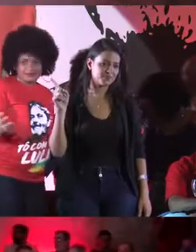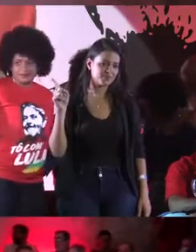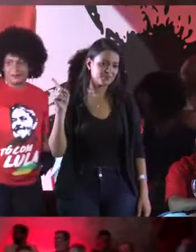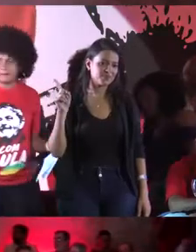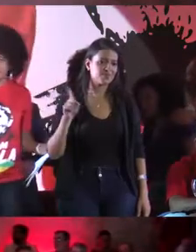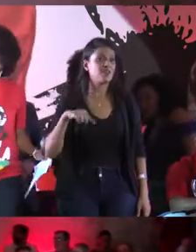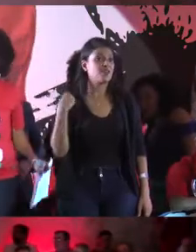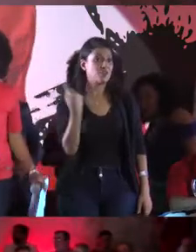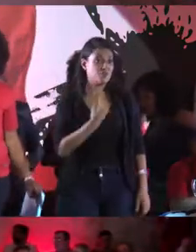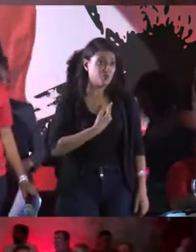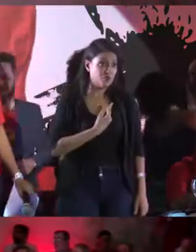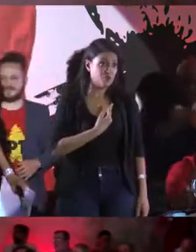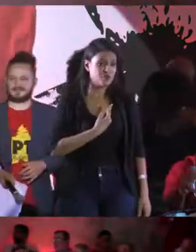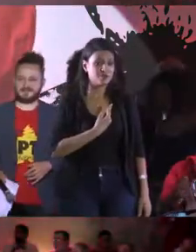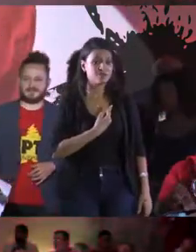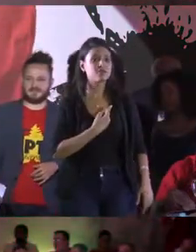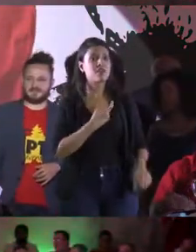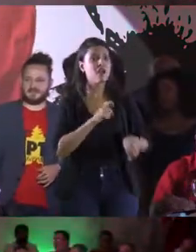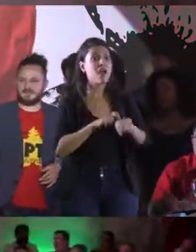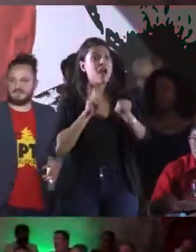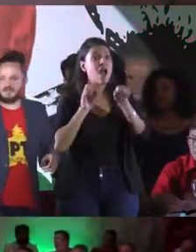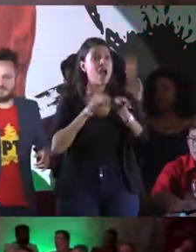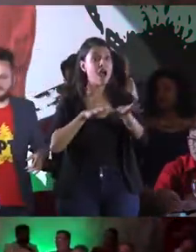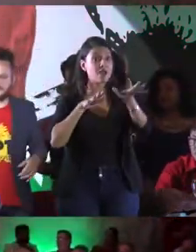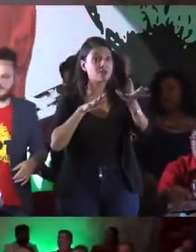Eita, e nós fizemos um ato